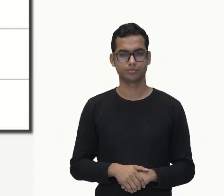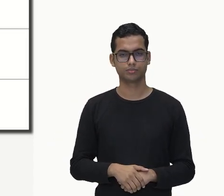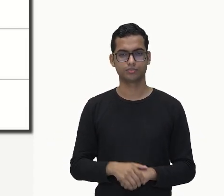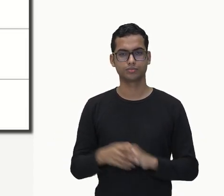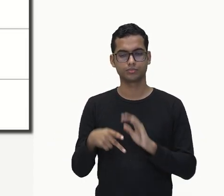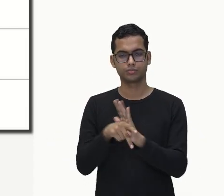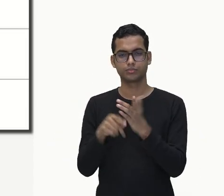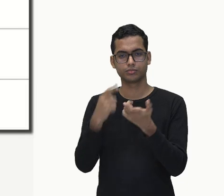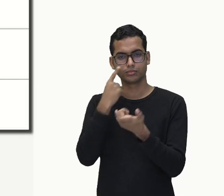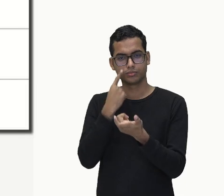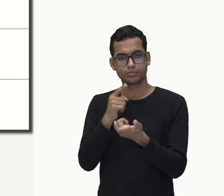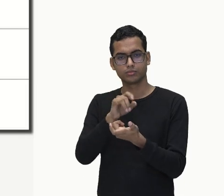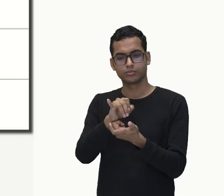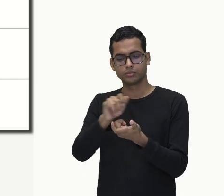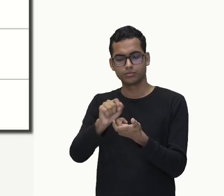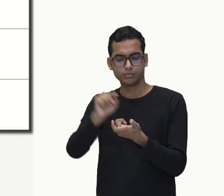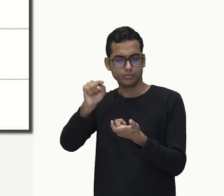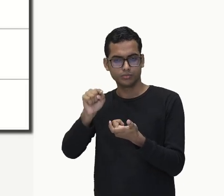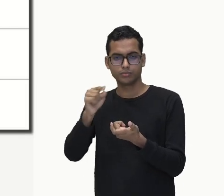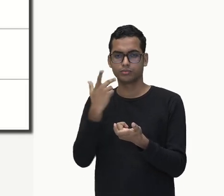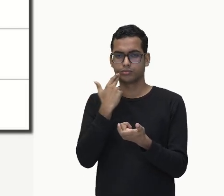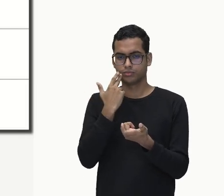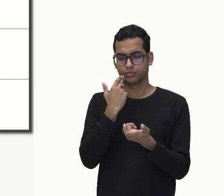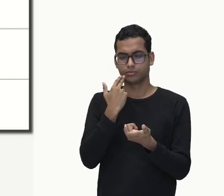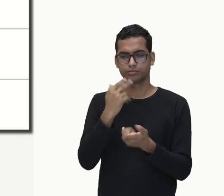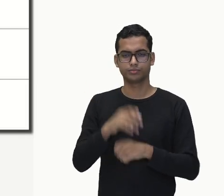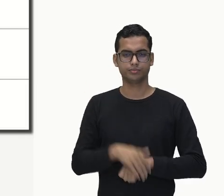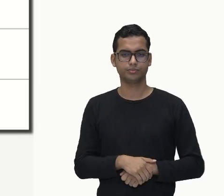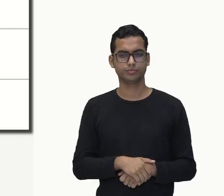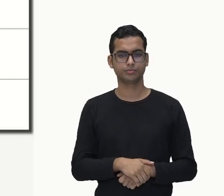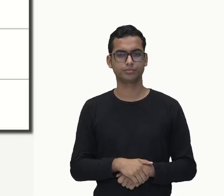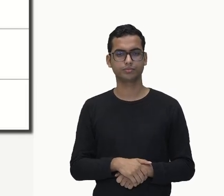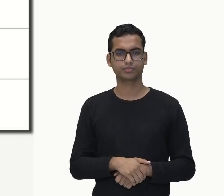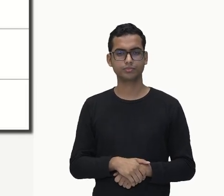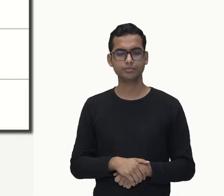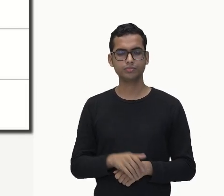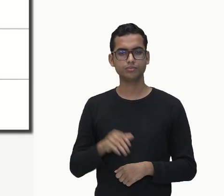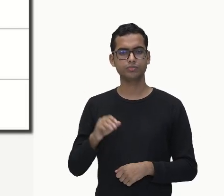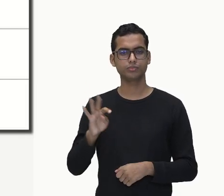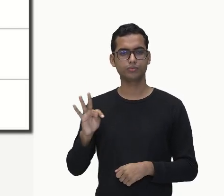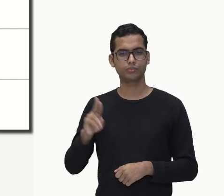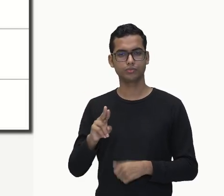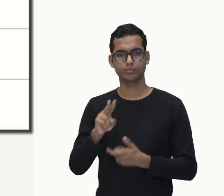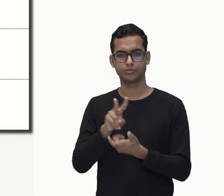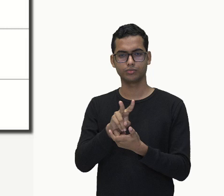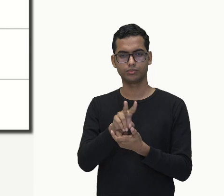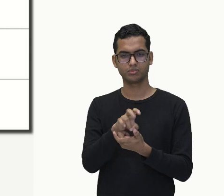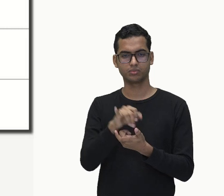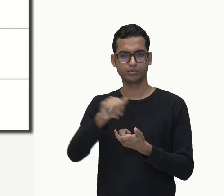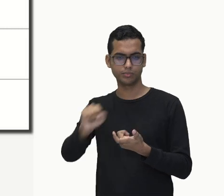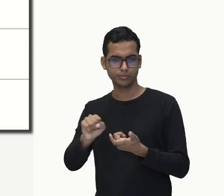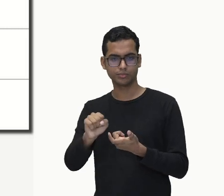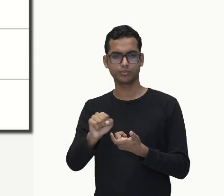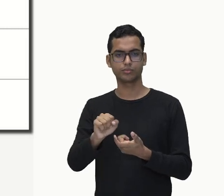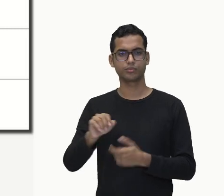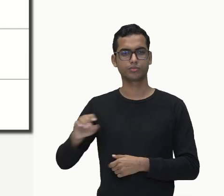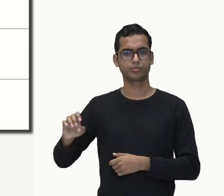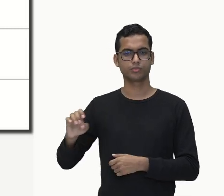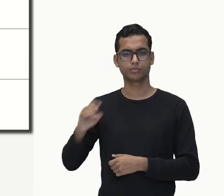nenhum problema. Yo veía, vamos lá. Tu veías, él